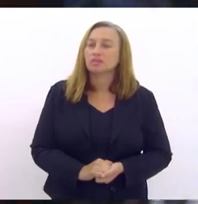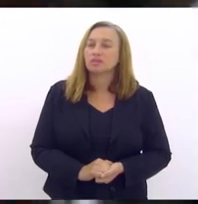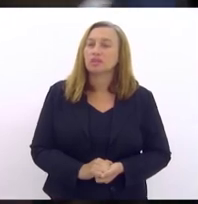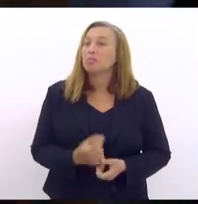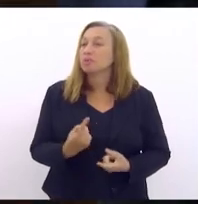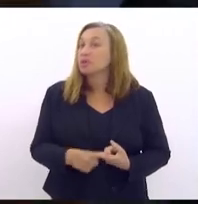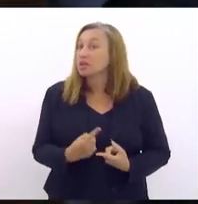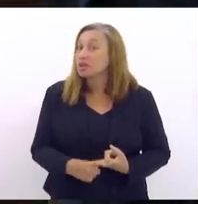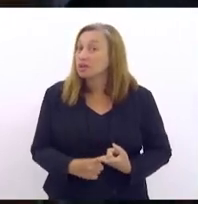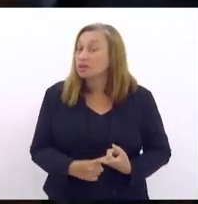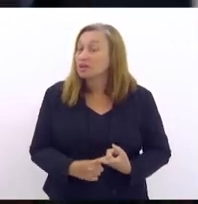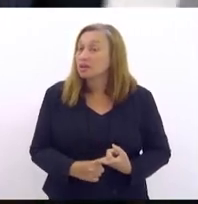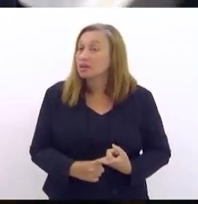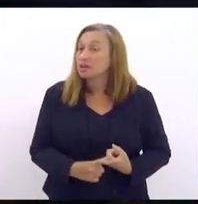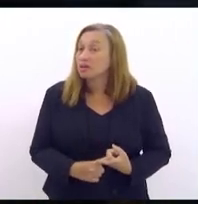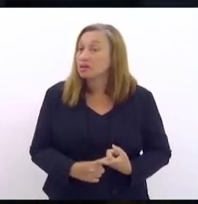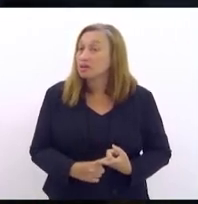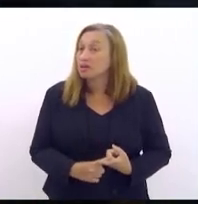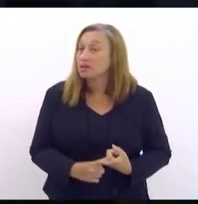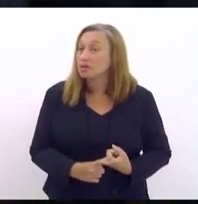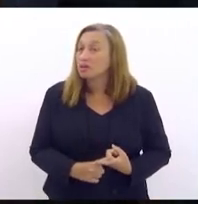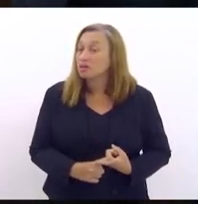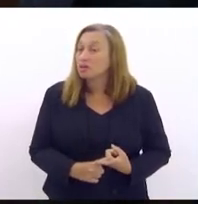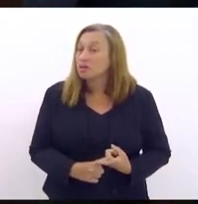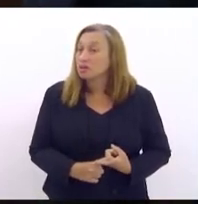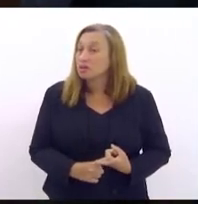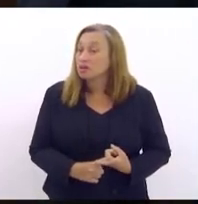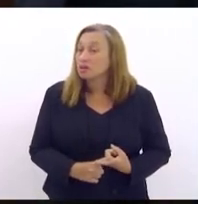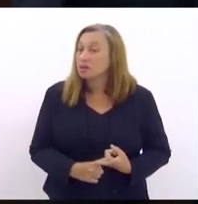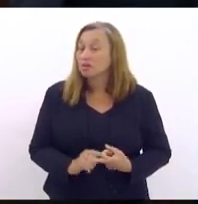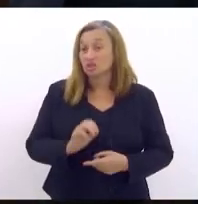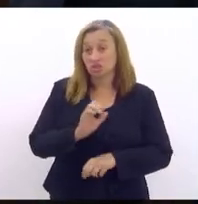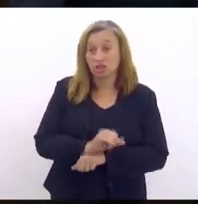Porque não só o Estado do Rio de